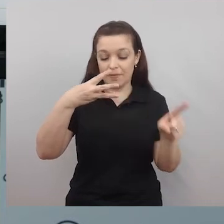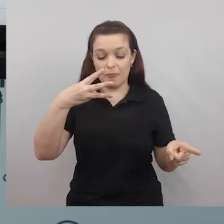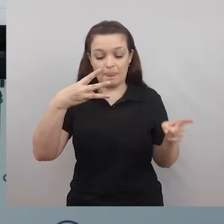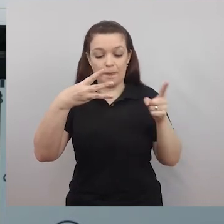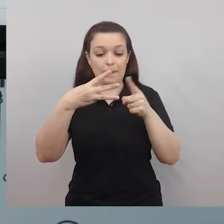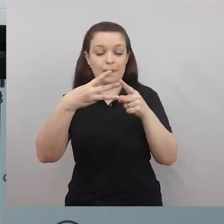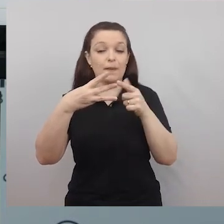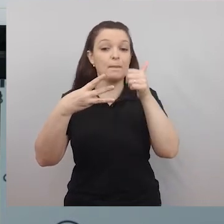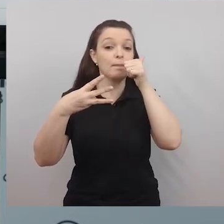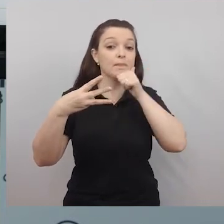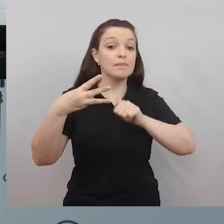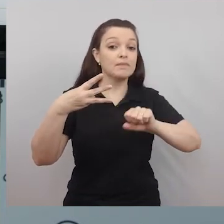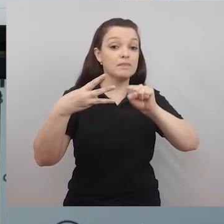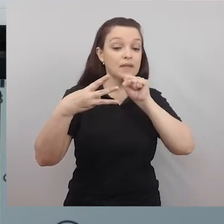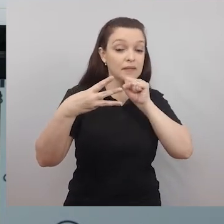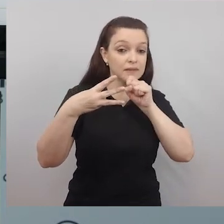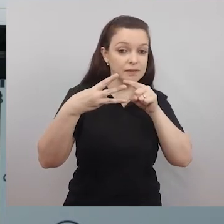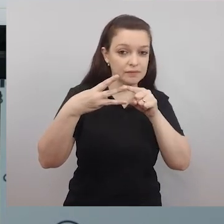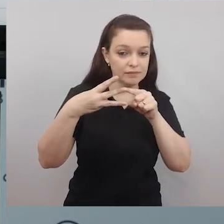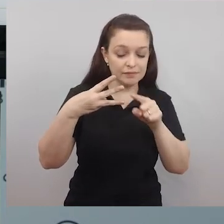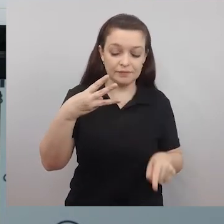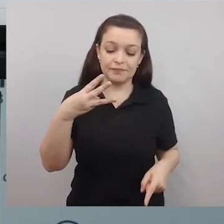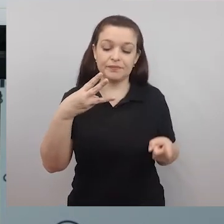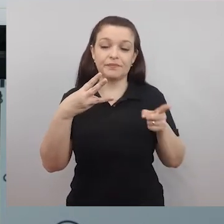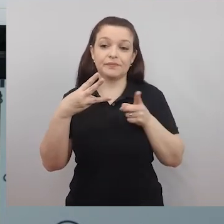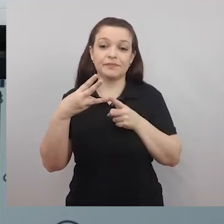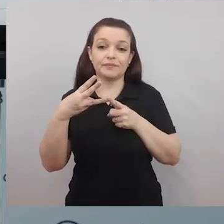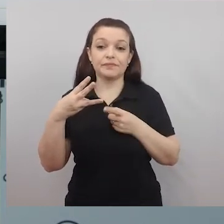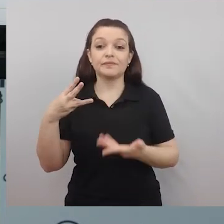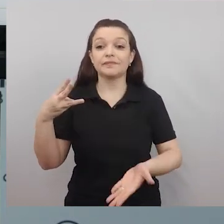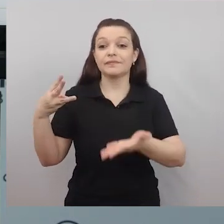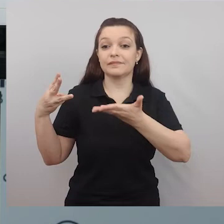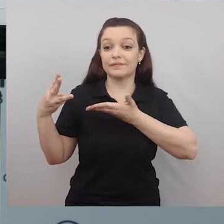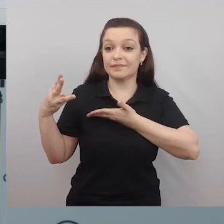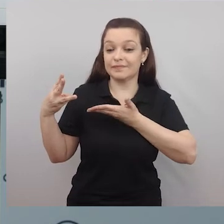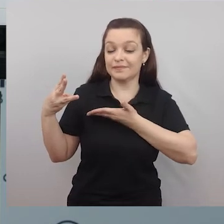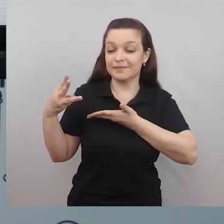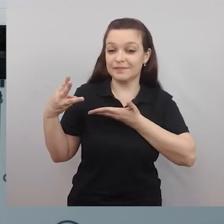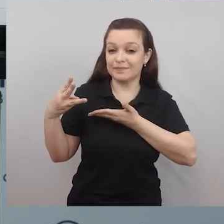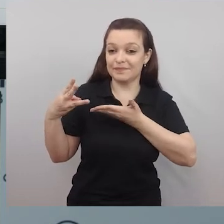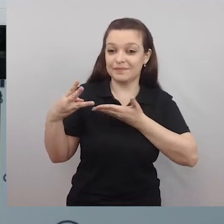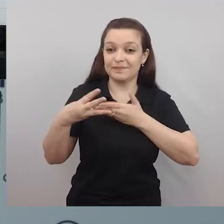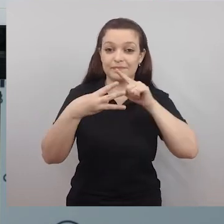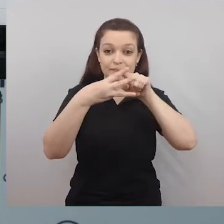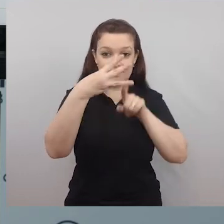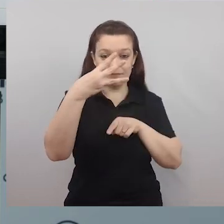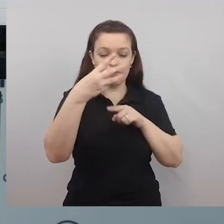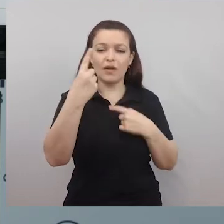a segunda palavra é mãe e a terceira palavra é